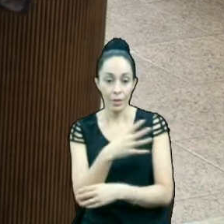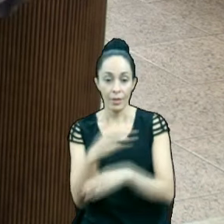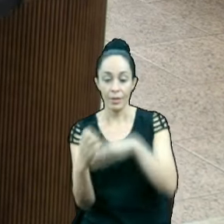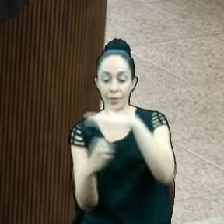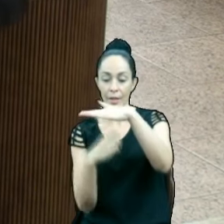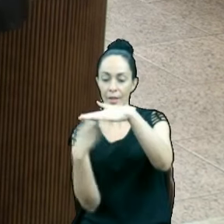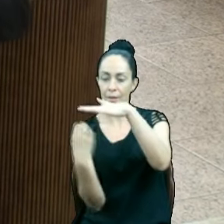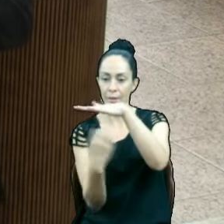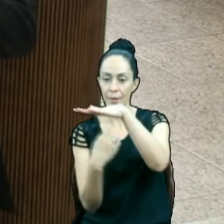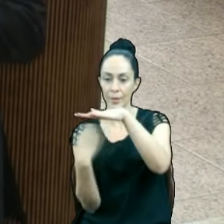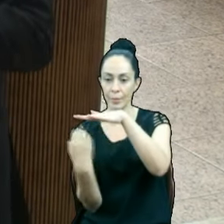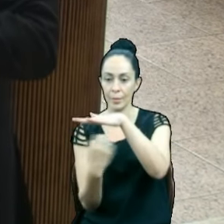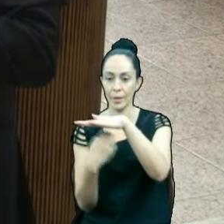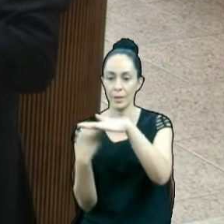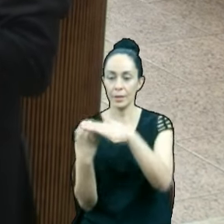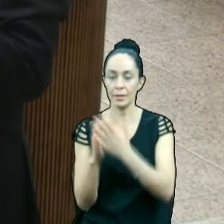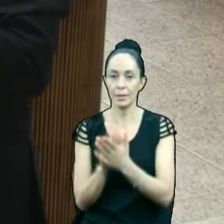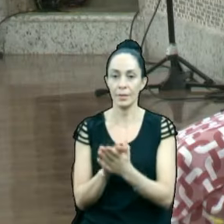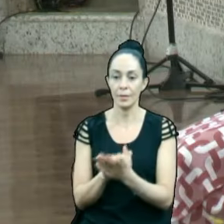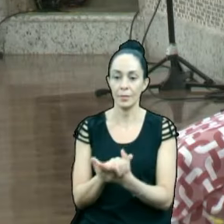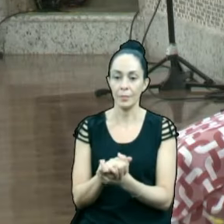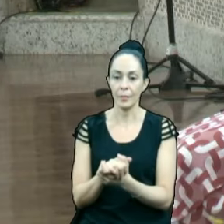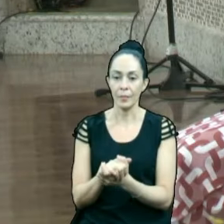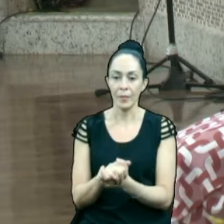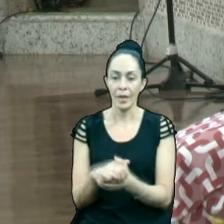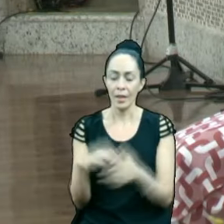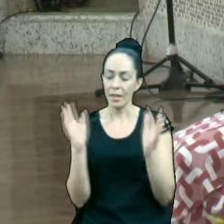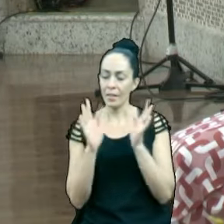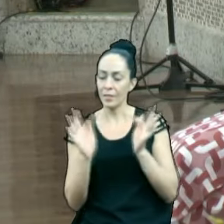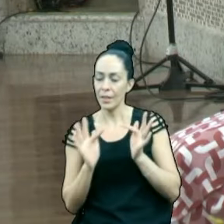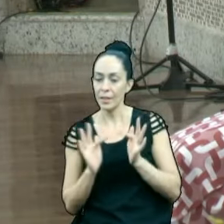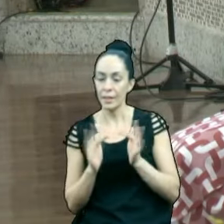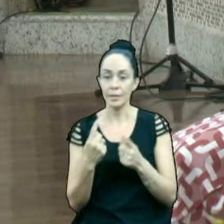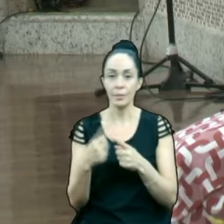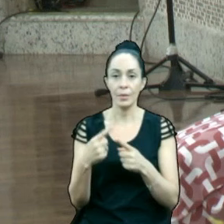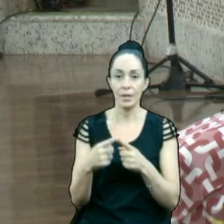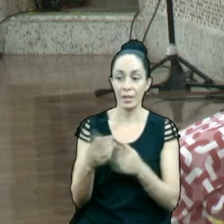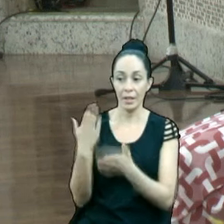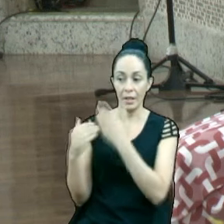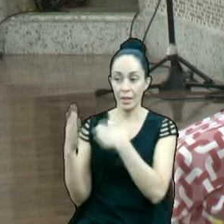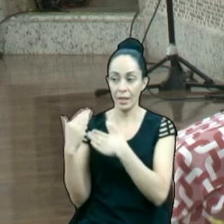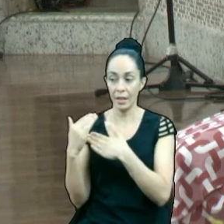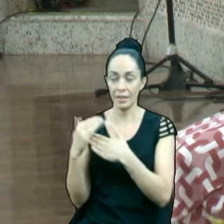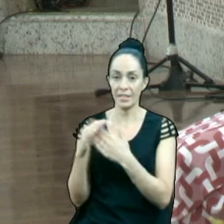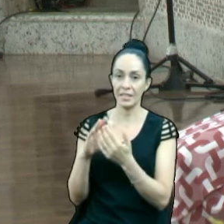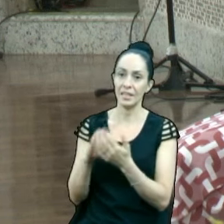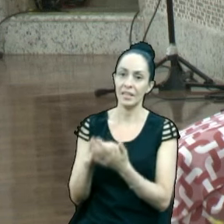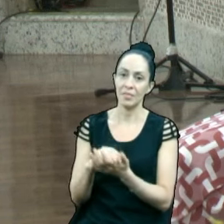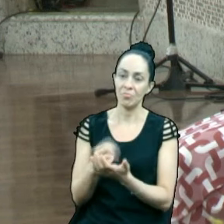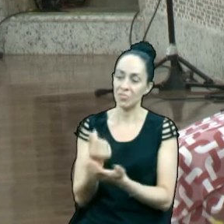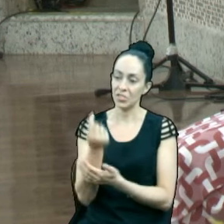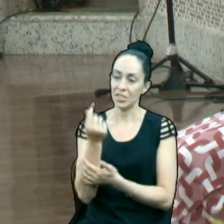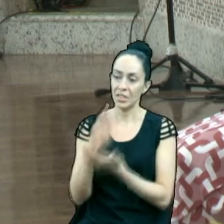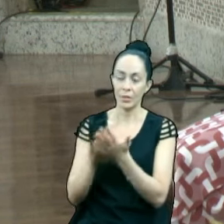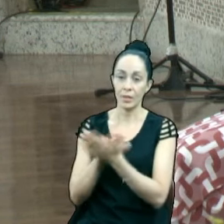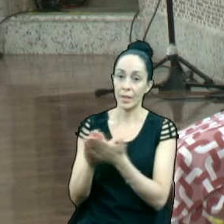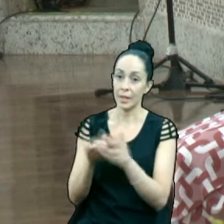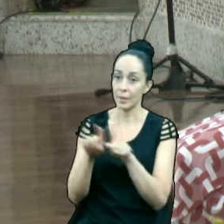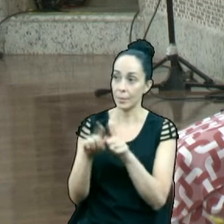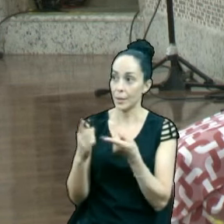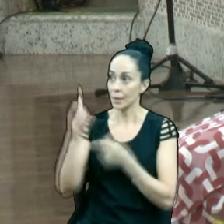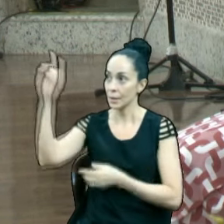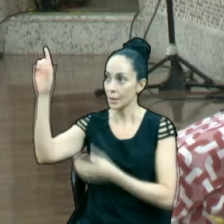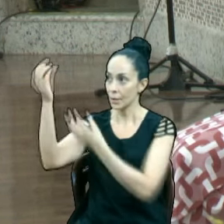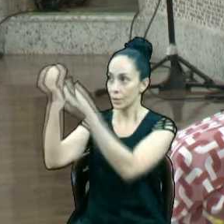com essa empresa aqui e eu não tinha nada e Deus me deu eu ir falar uma palavra assim